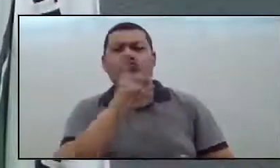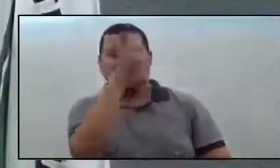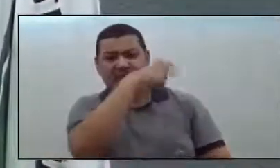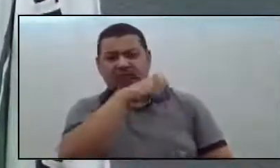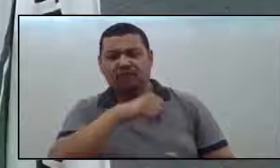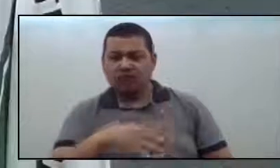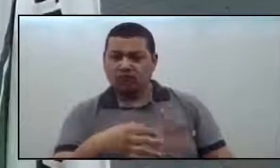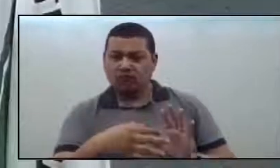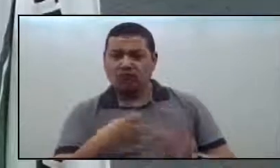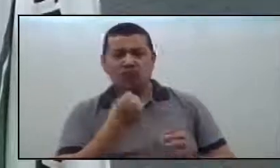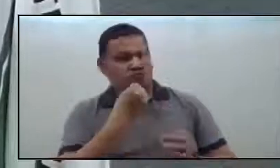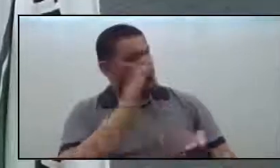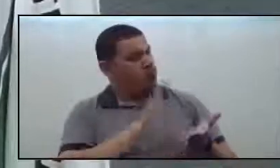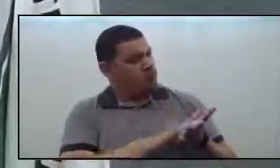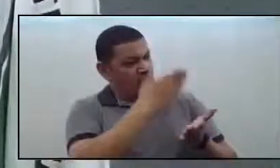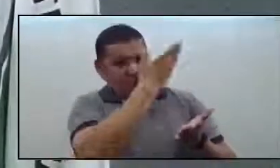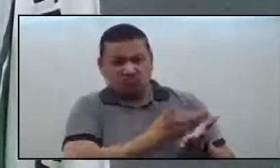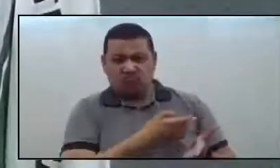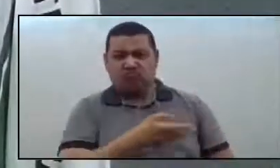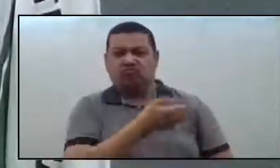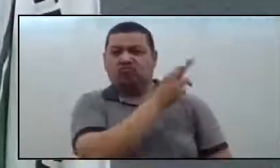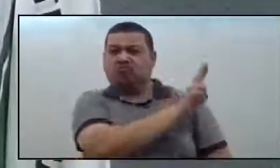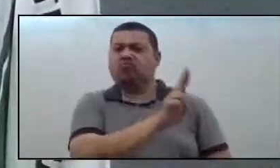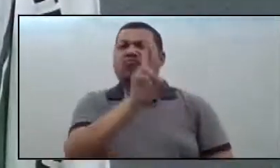elogia a postura desse cidadão.